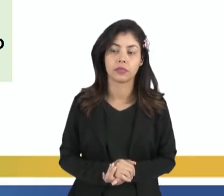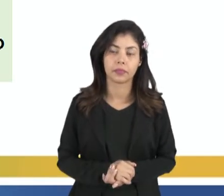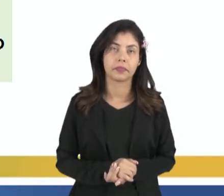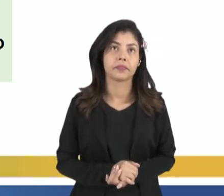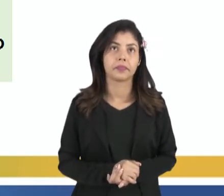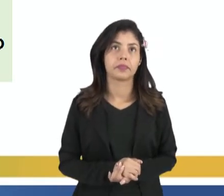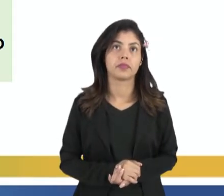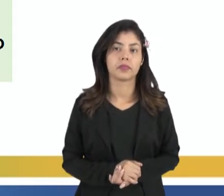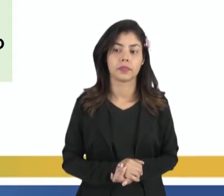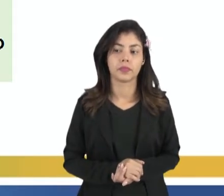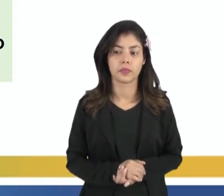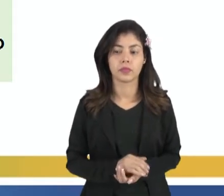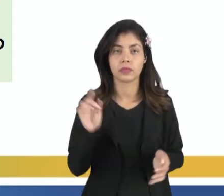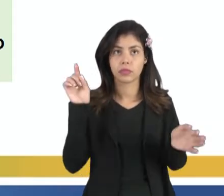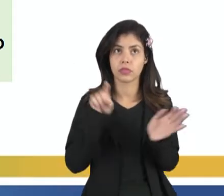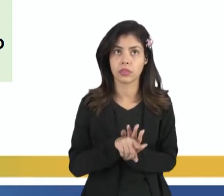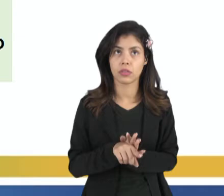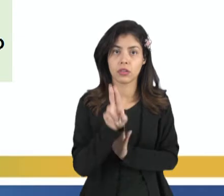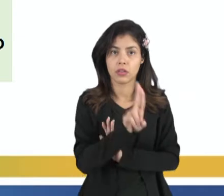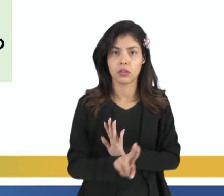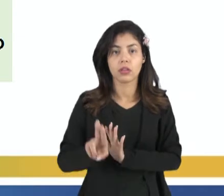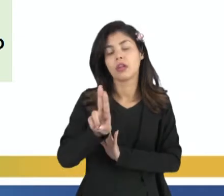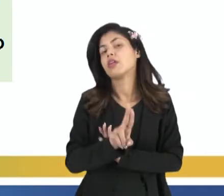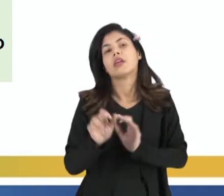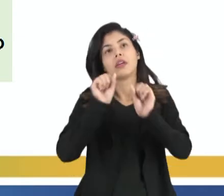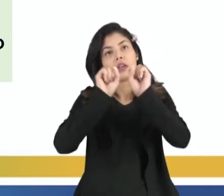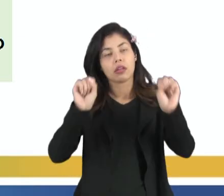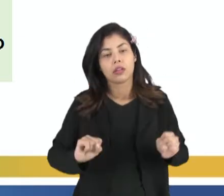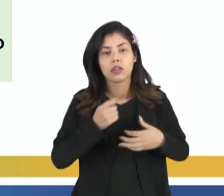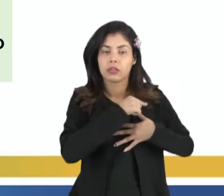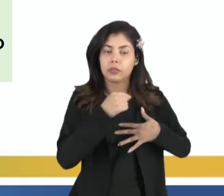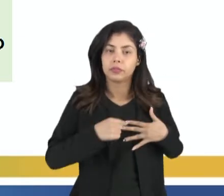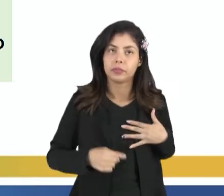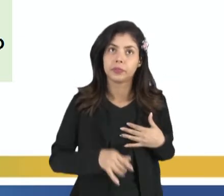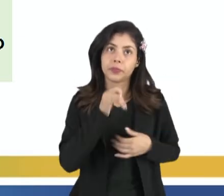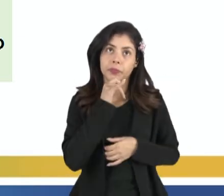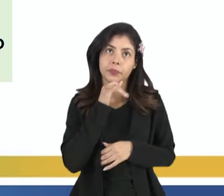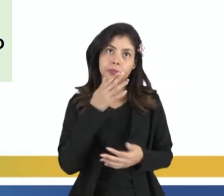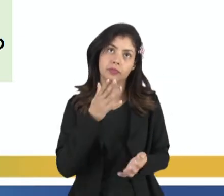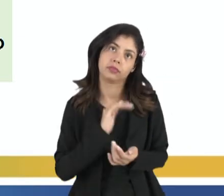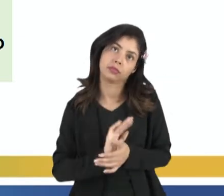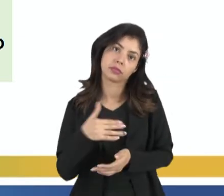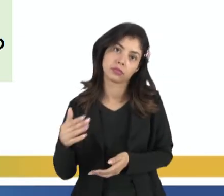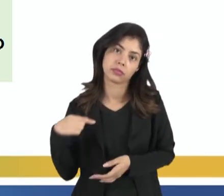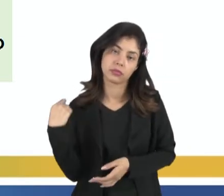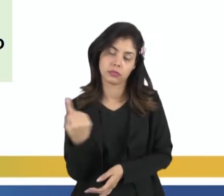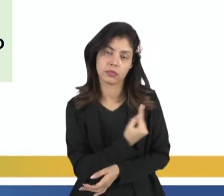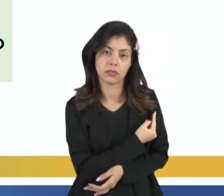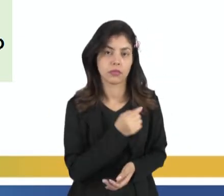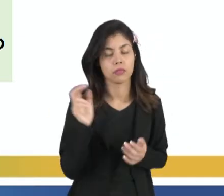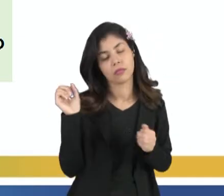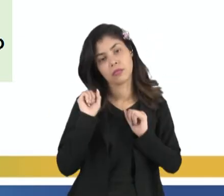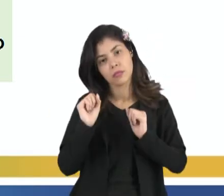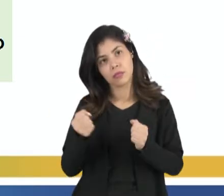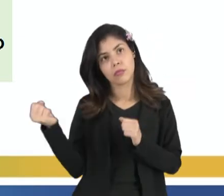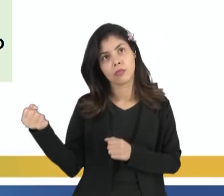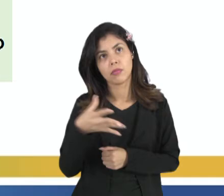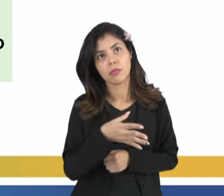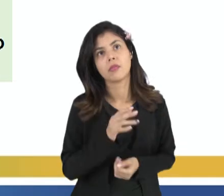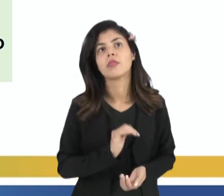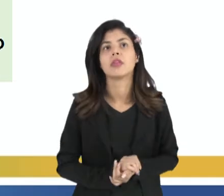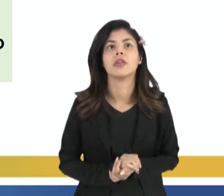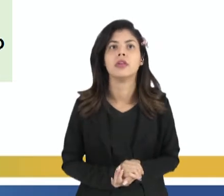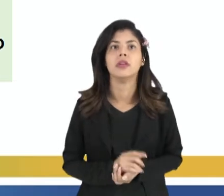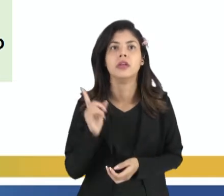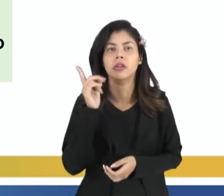exemplo da questão da utilização do sistema endócrino. Por exemplo, quando você vai fazer alguma atividade nova, quando você